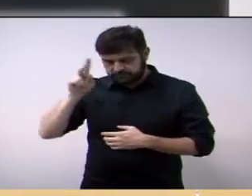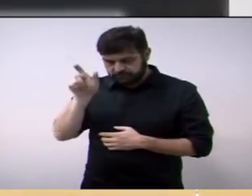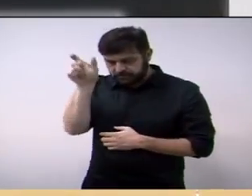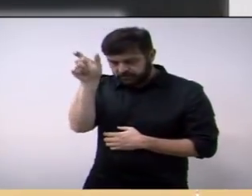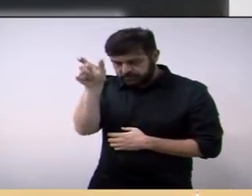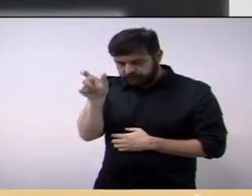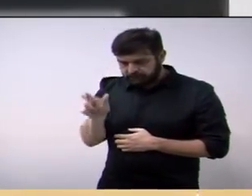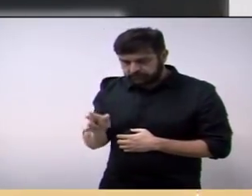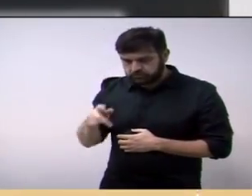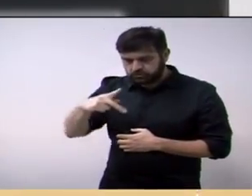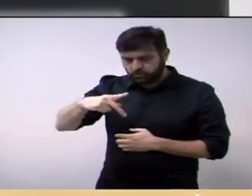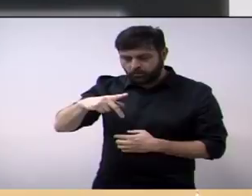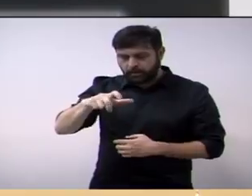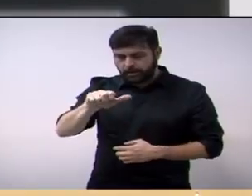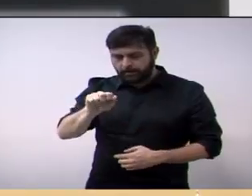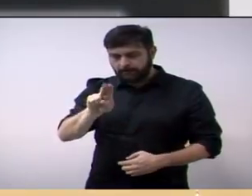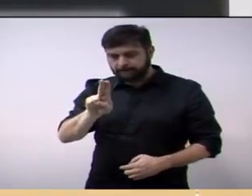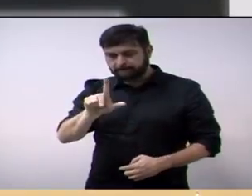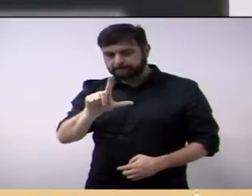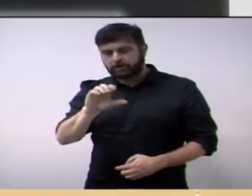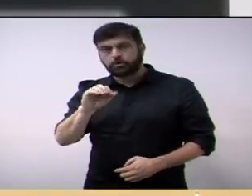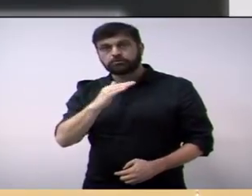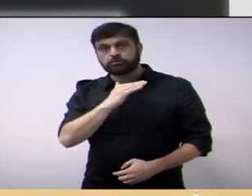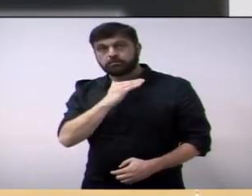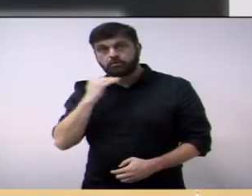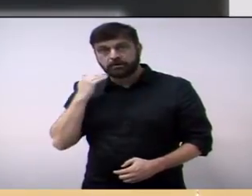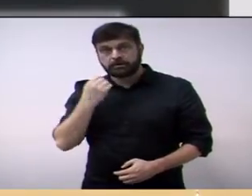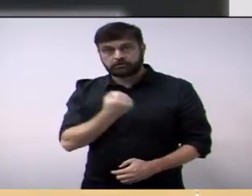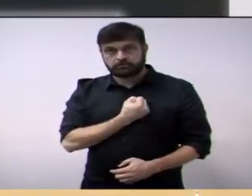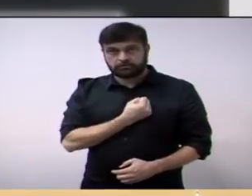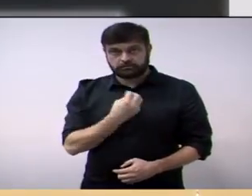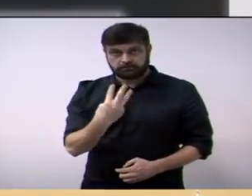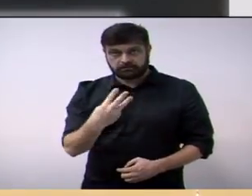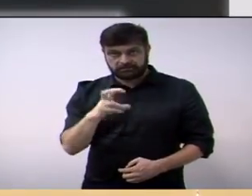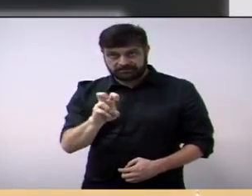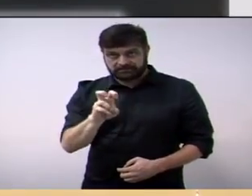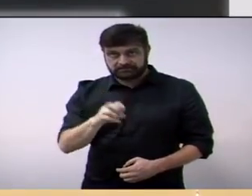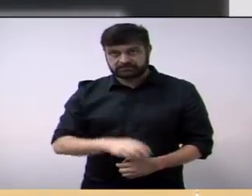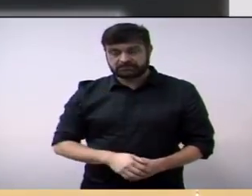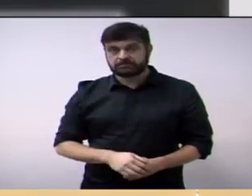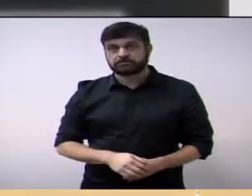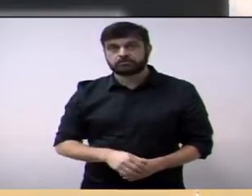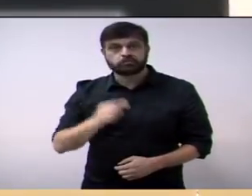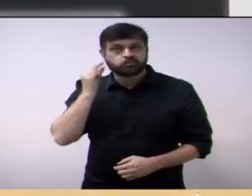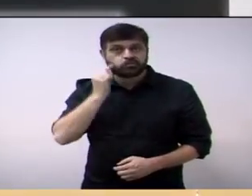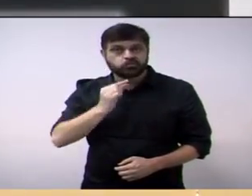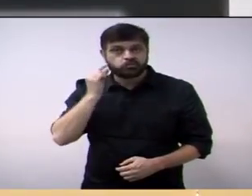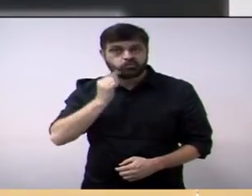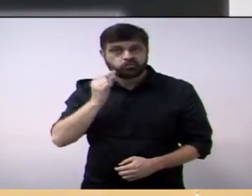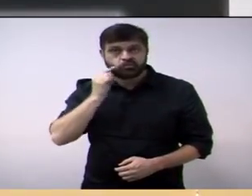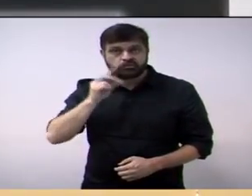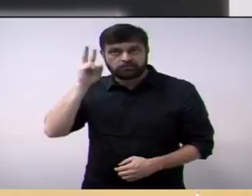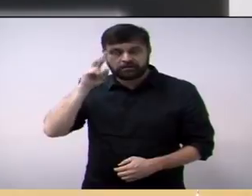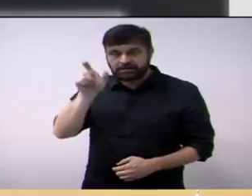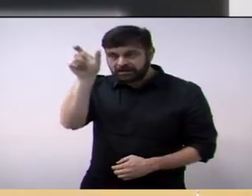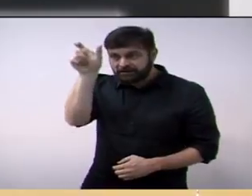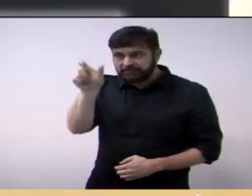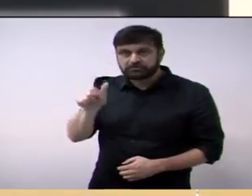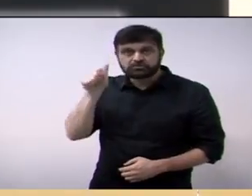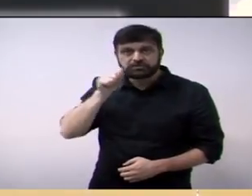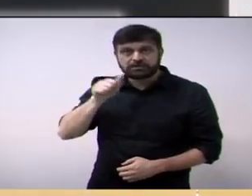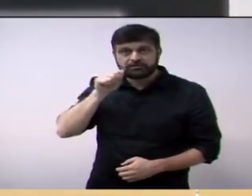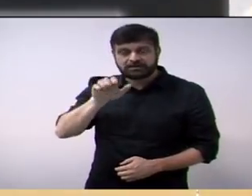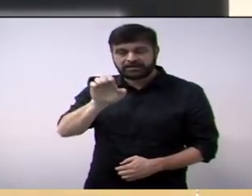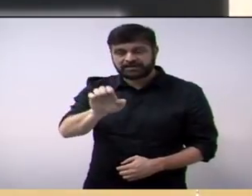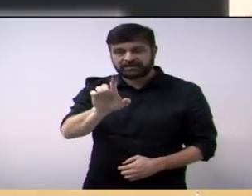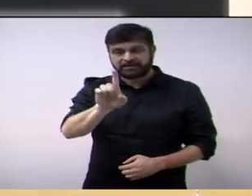senhor Paulo Henrique Torres. Número 35, do vereador Duca Zelato, pelo falecimento da senhora